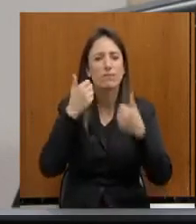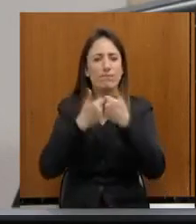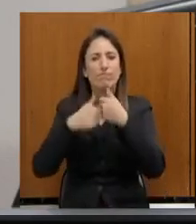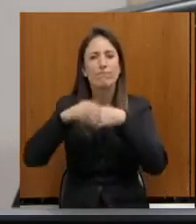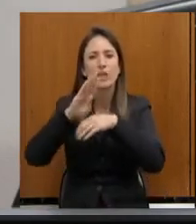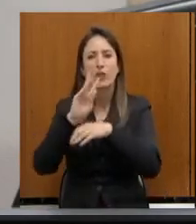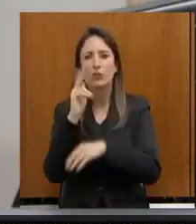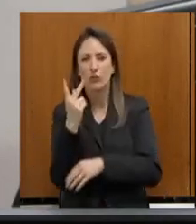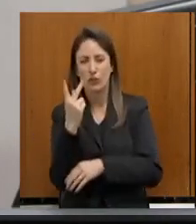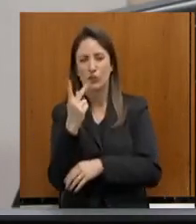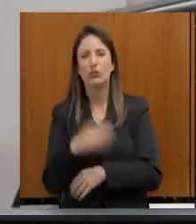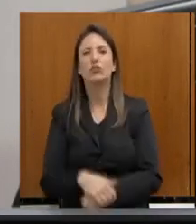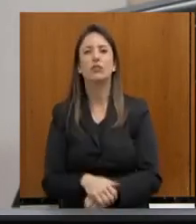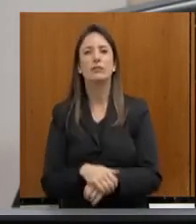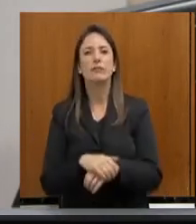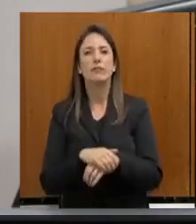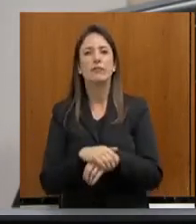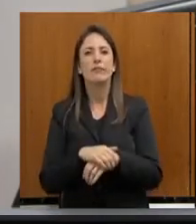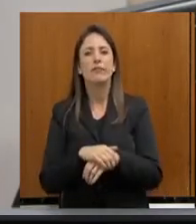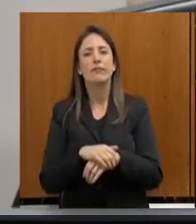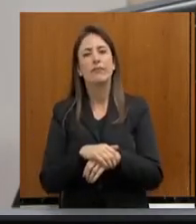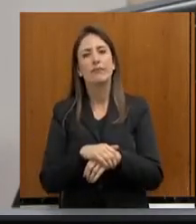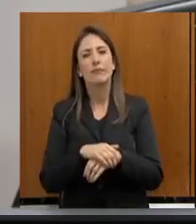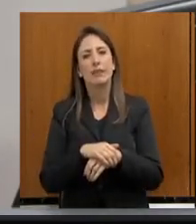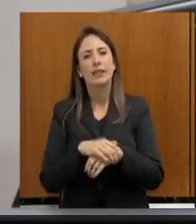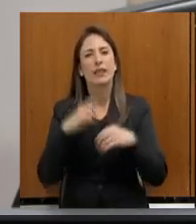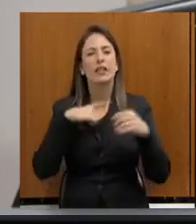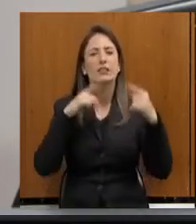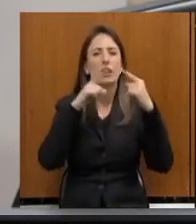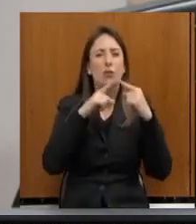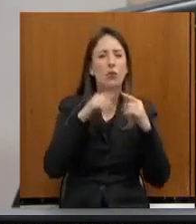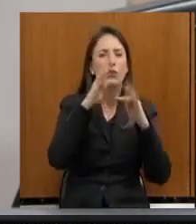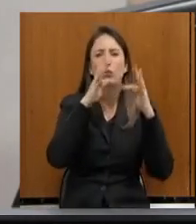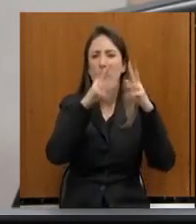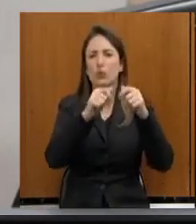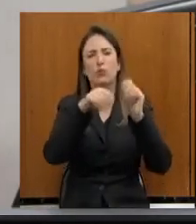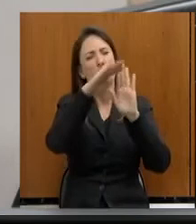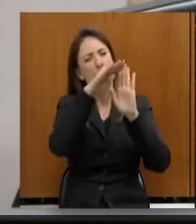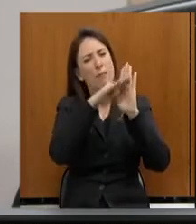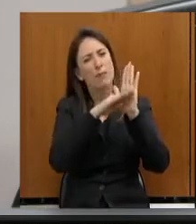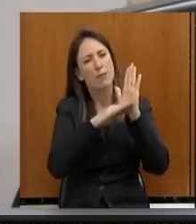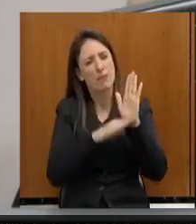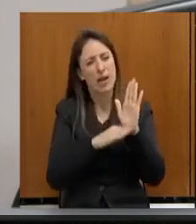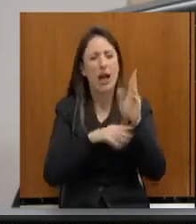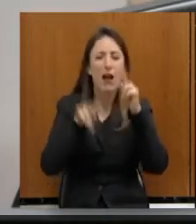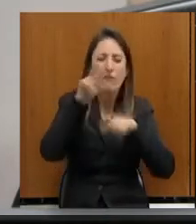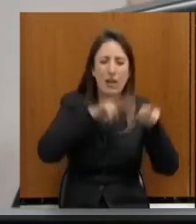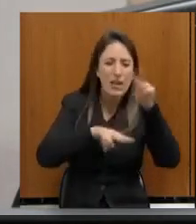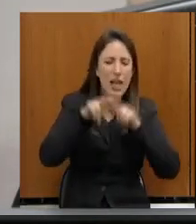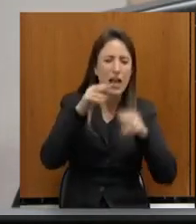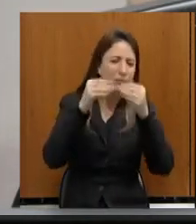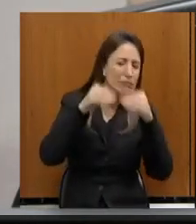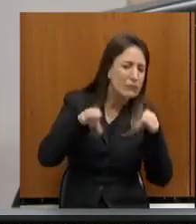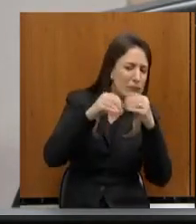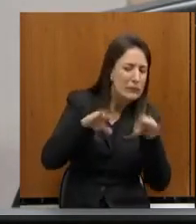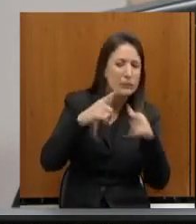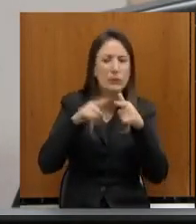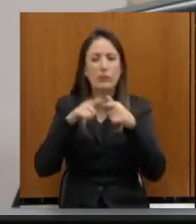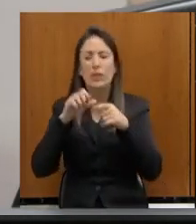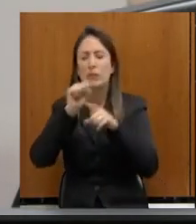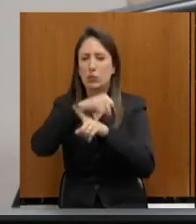relativa relativa a todos os traçados aventados para o projeto que avalia os impactos sociais e ambientais